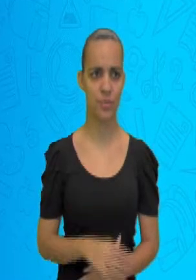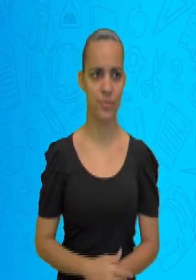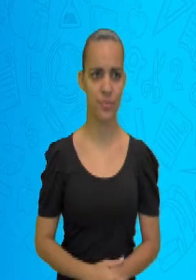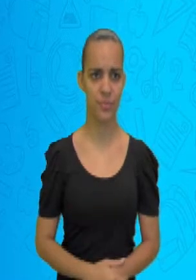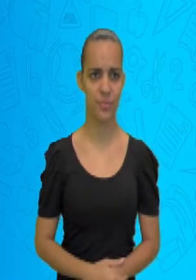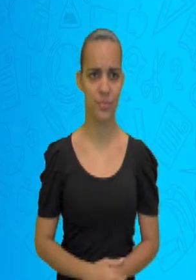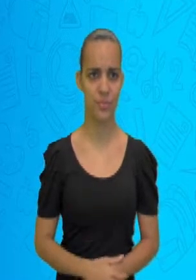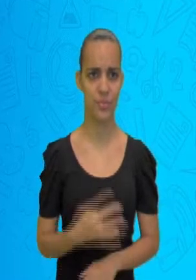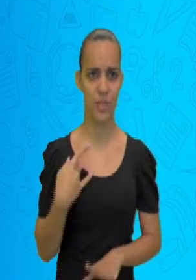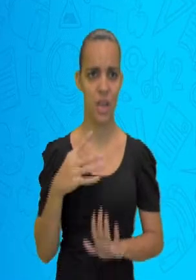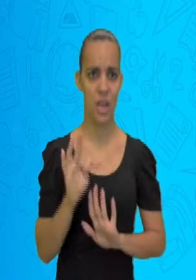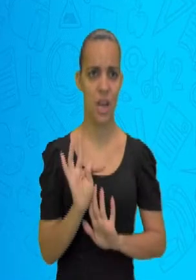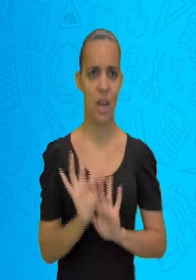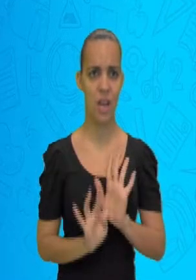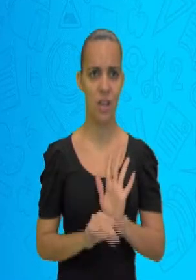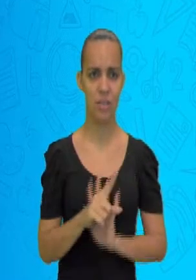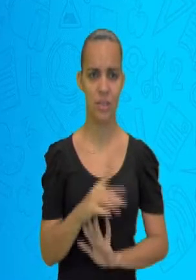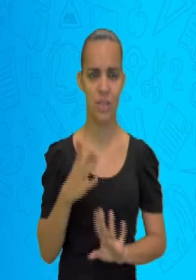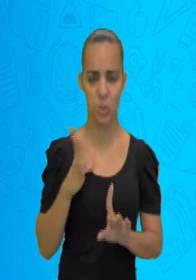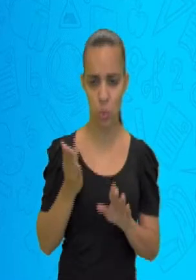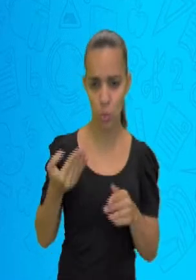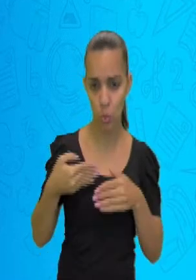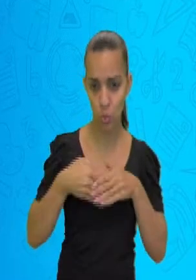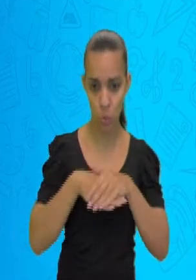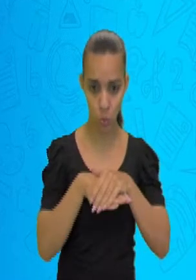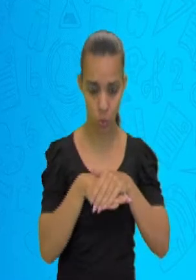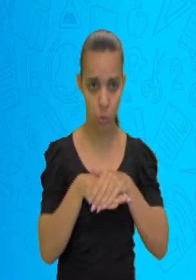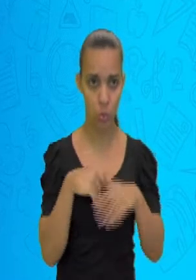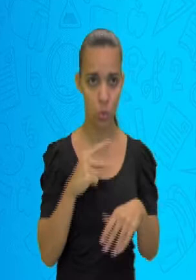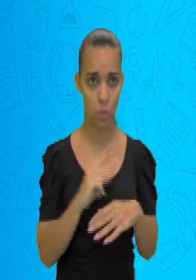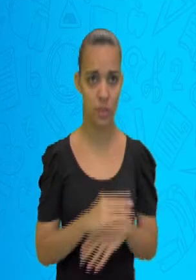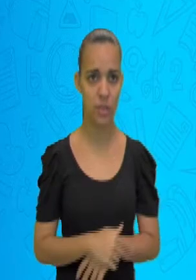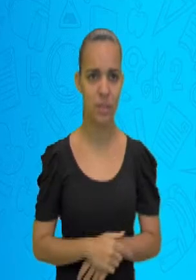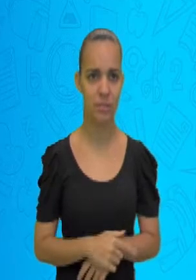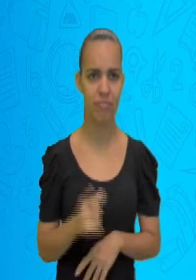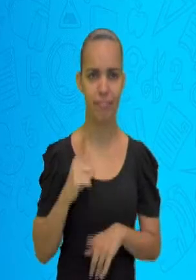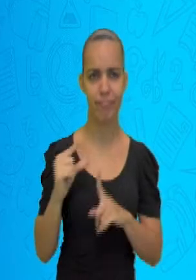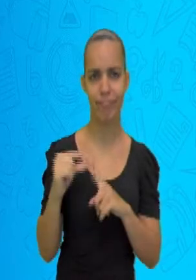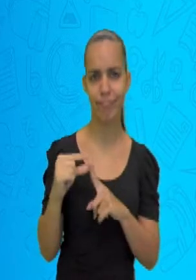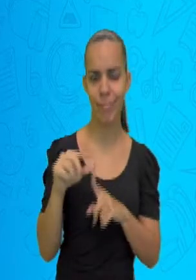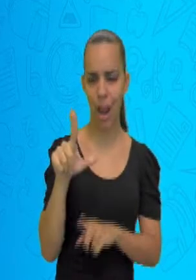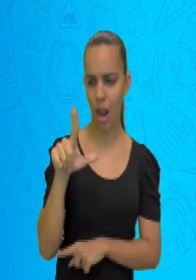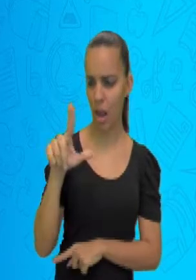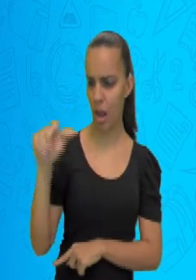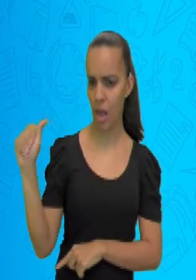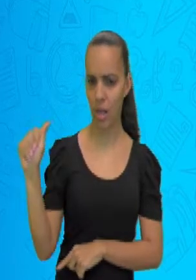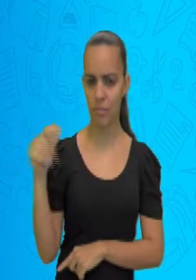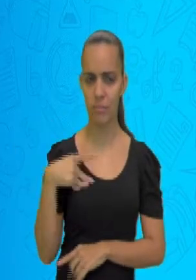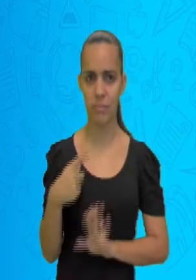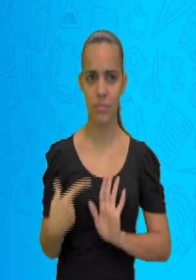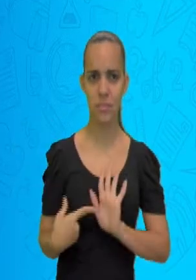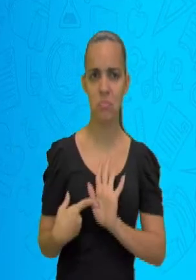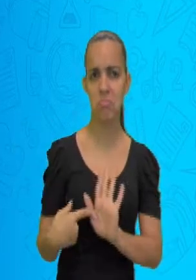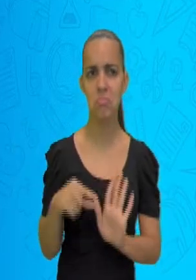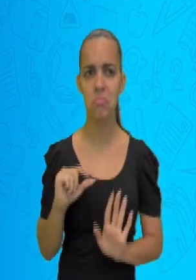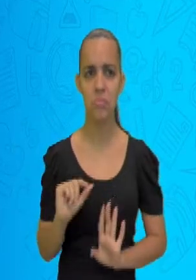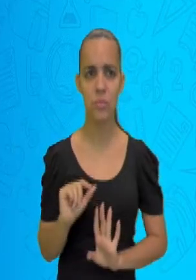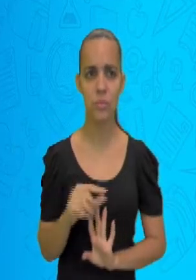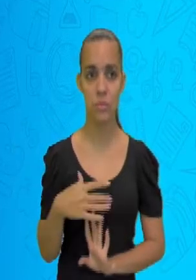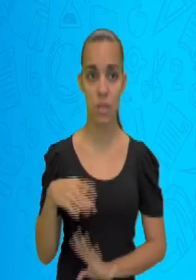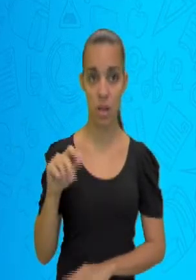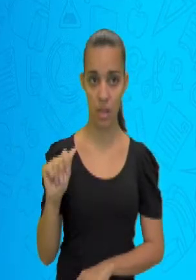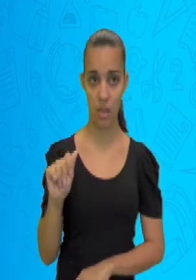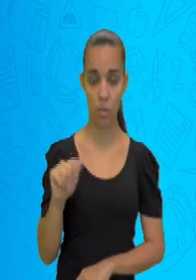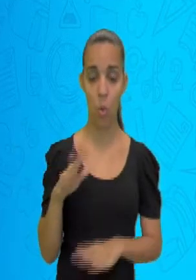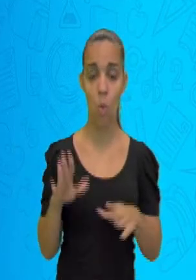seu esconderijo, a palavra lá indica que, letra A,